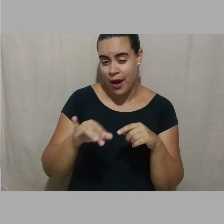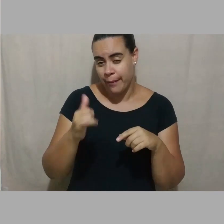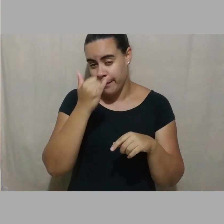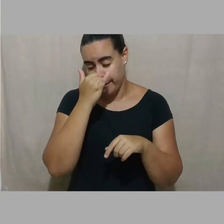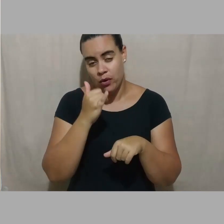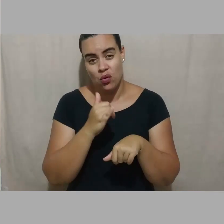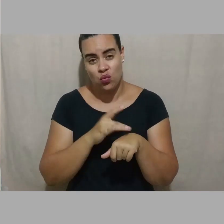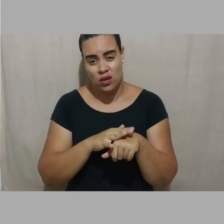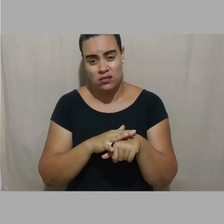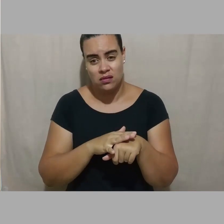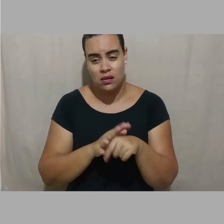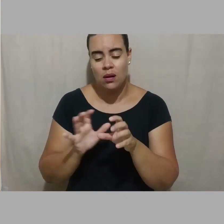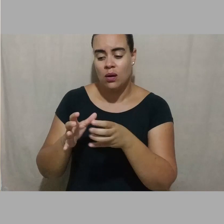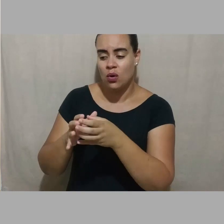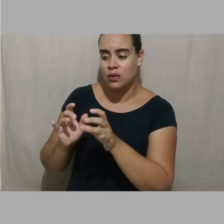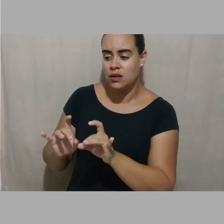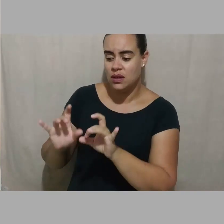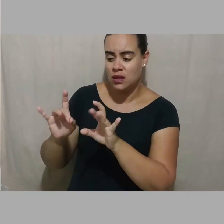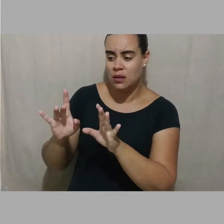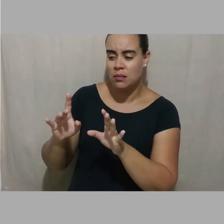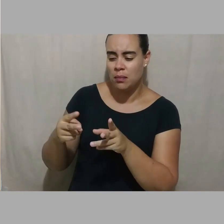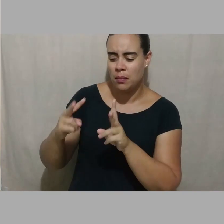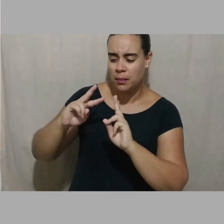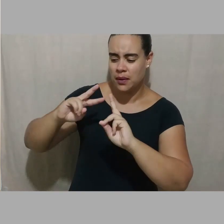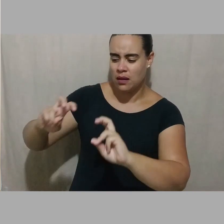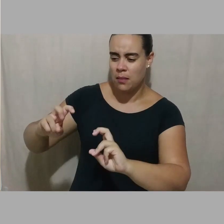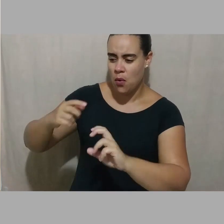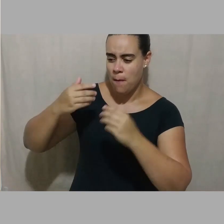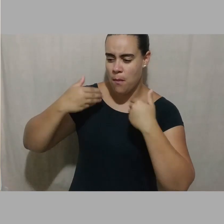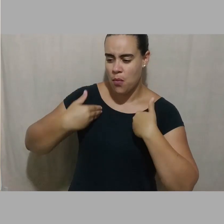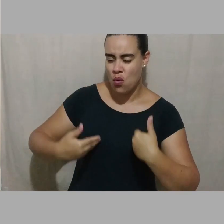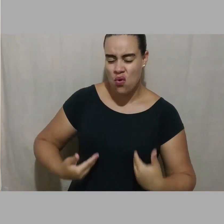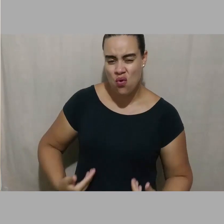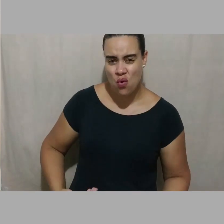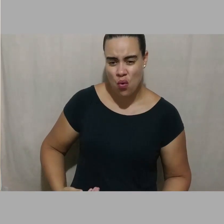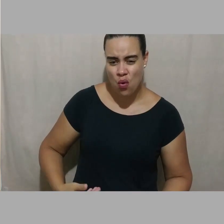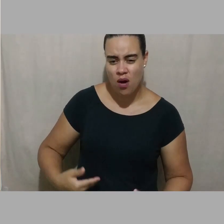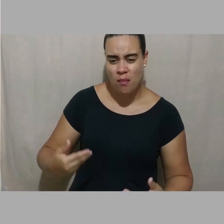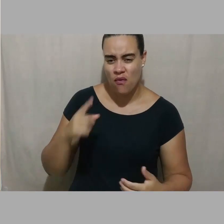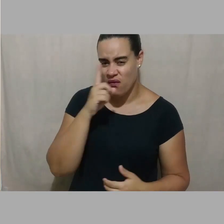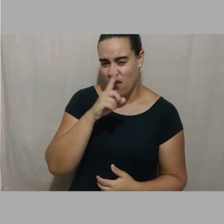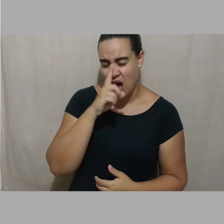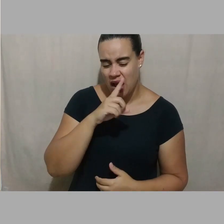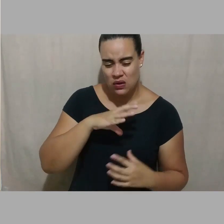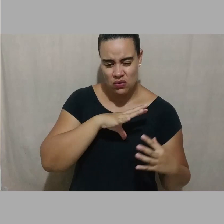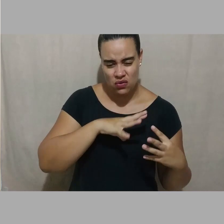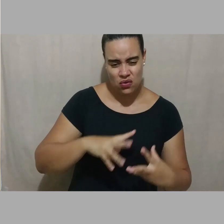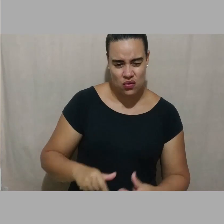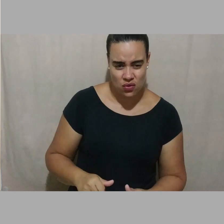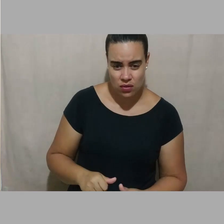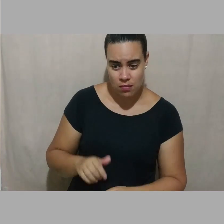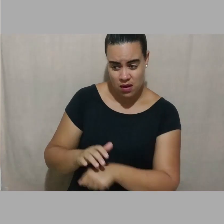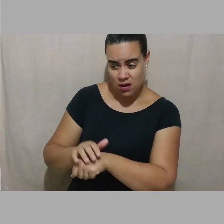literalmente. Especialistas atestaram a falha múltipla dos meus órgãos, ou melhor, foram os especialistas que